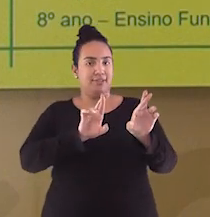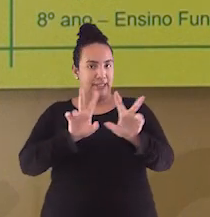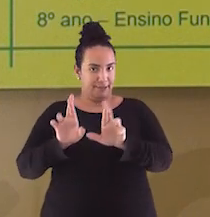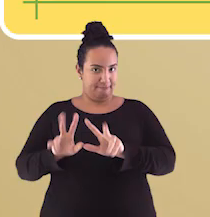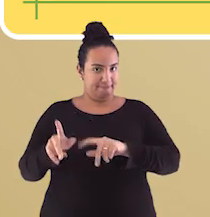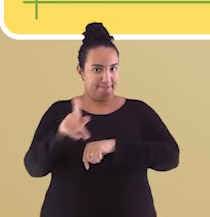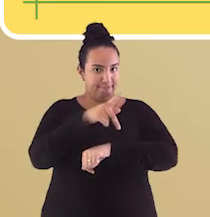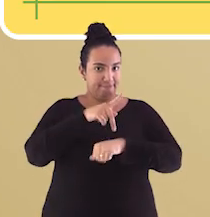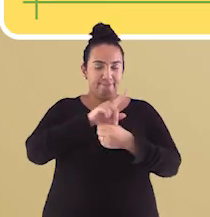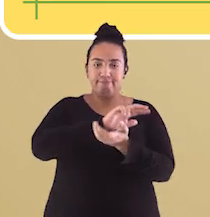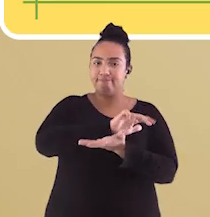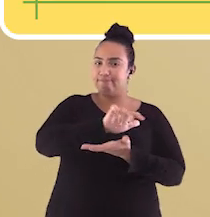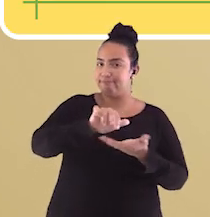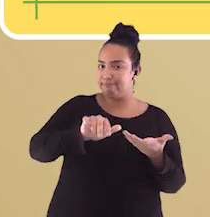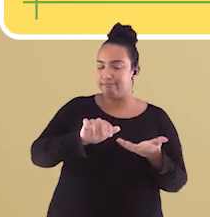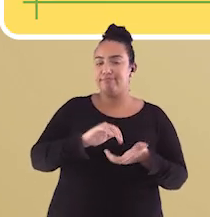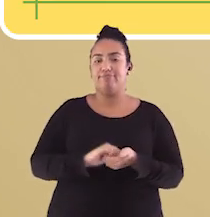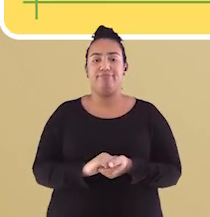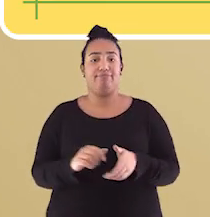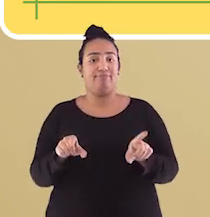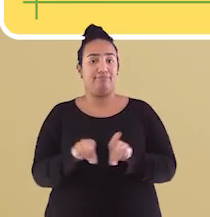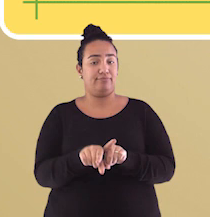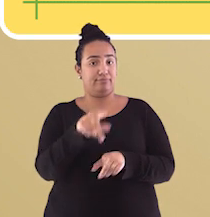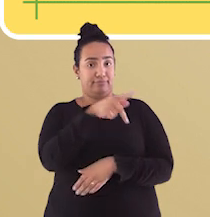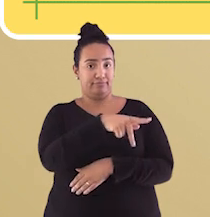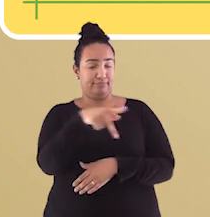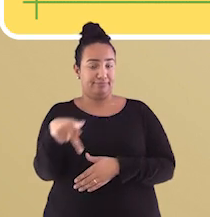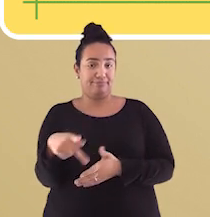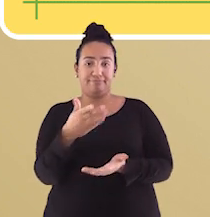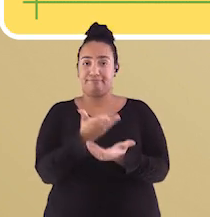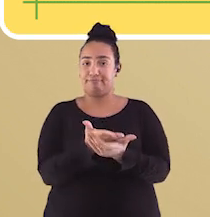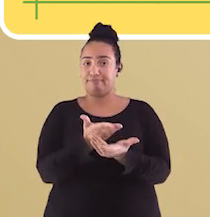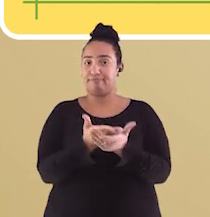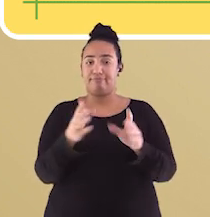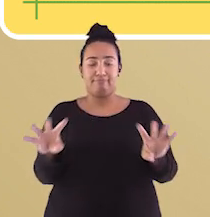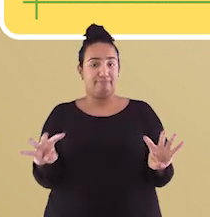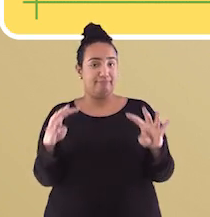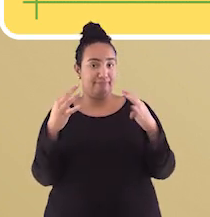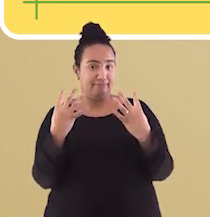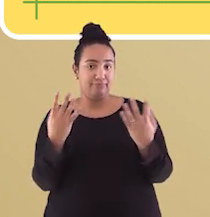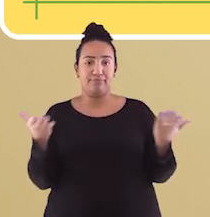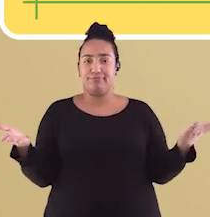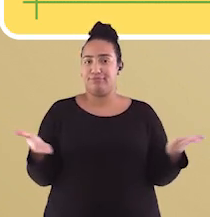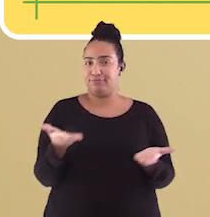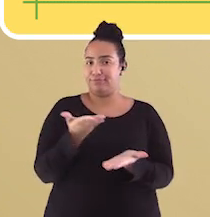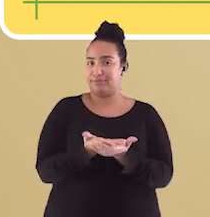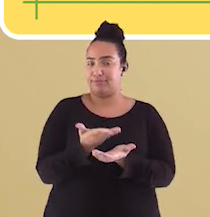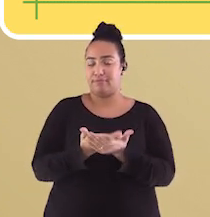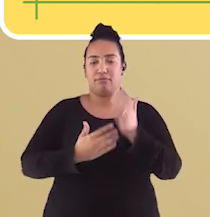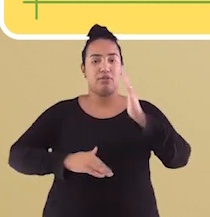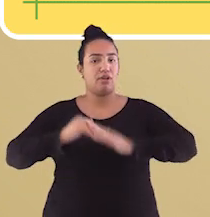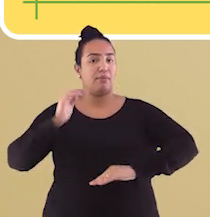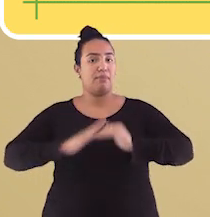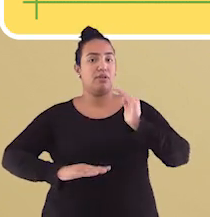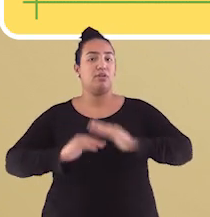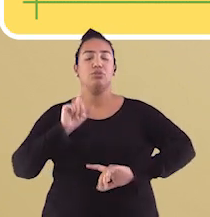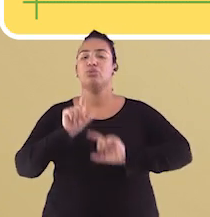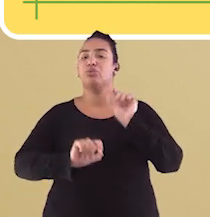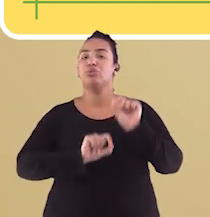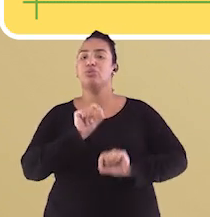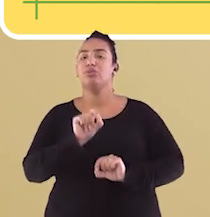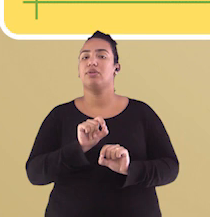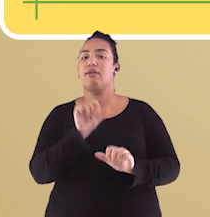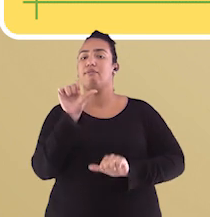países. E para os professores e professoras que nos assistem, a aula de hoje tem como habilidade analisar